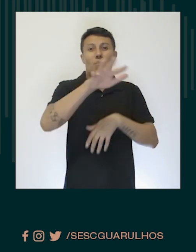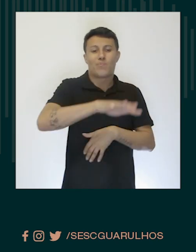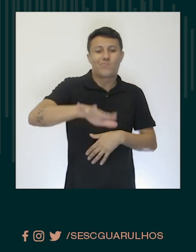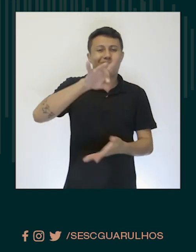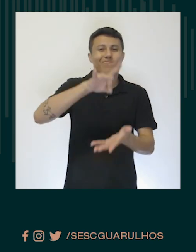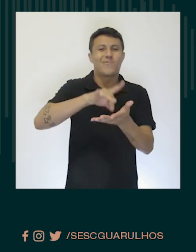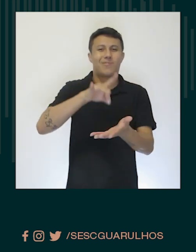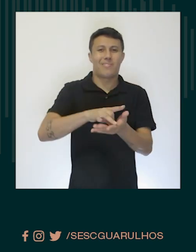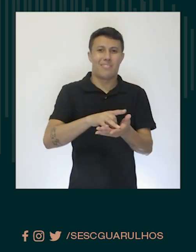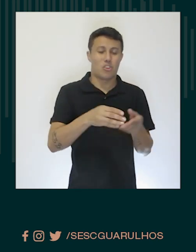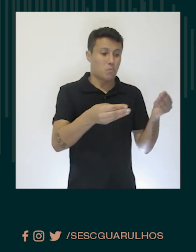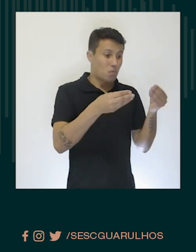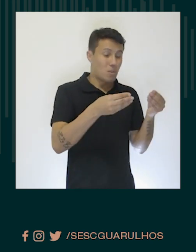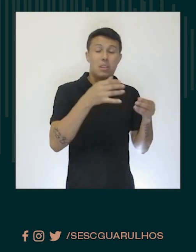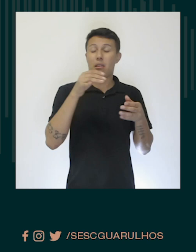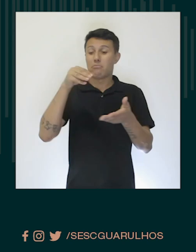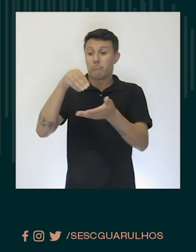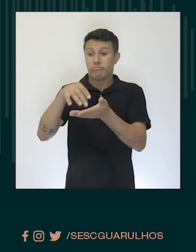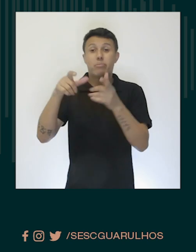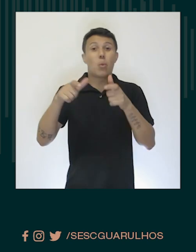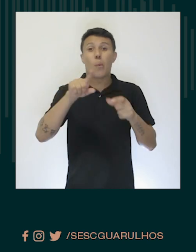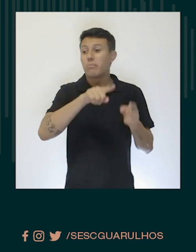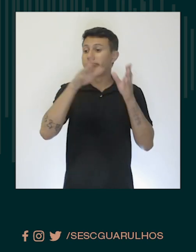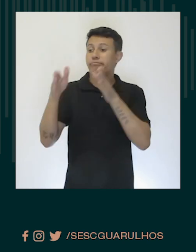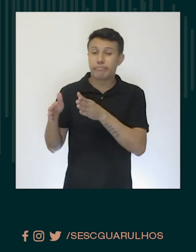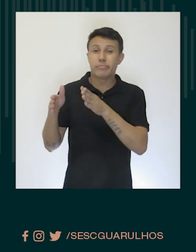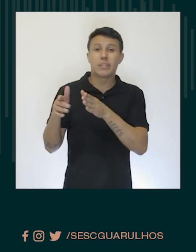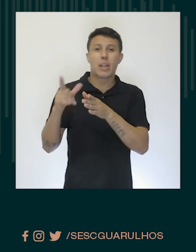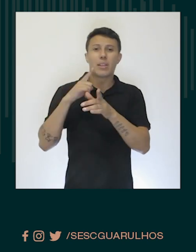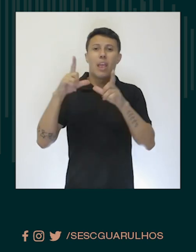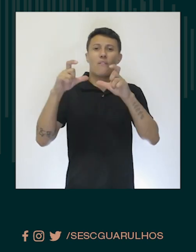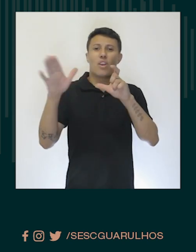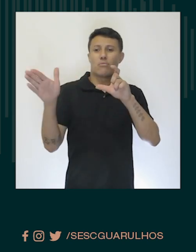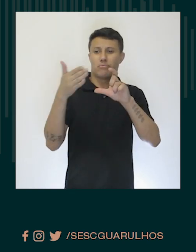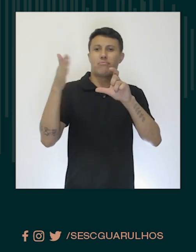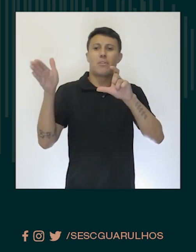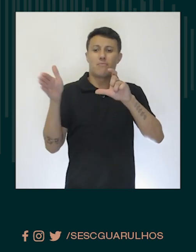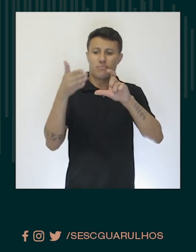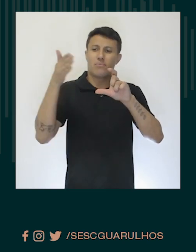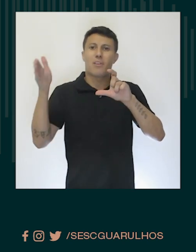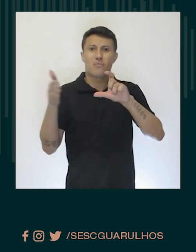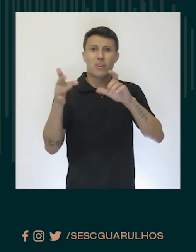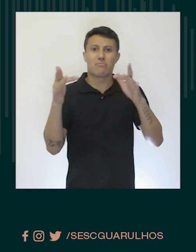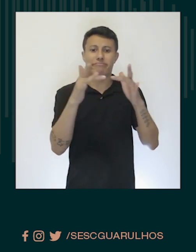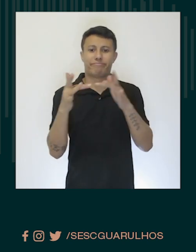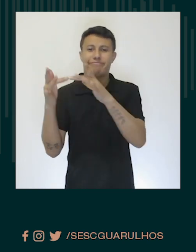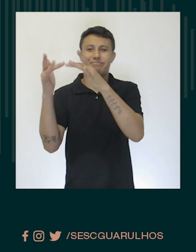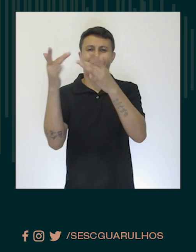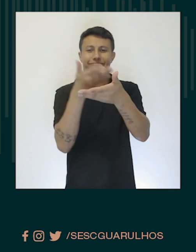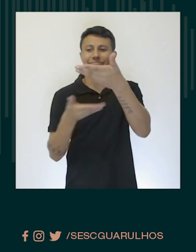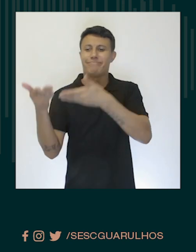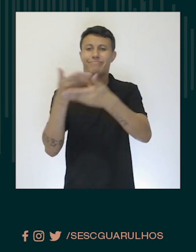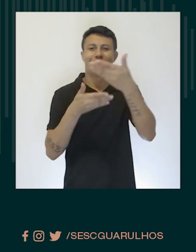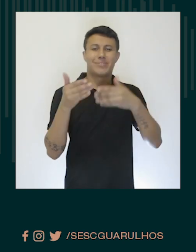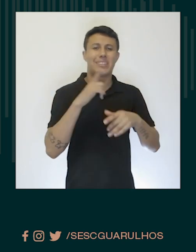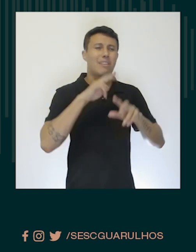dela. E outra coisa é eu te mostrar uma sequência de fotos que vão estar conversando, que vão estar falando sobre